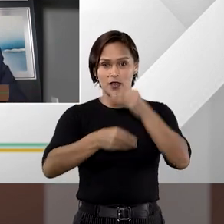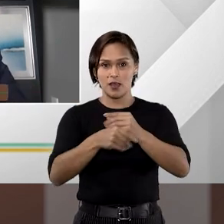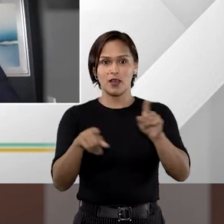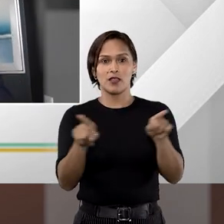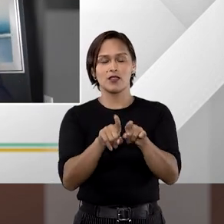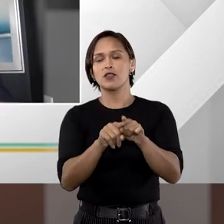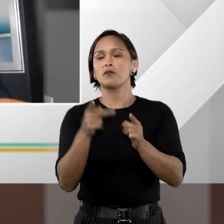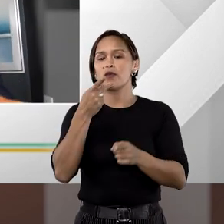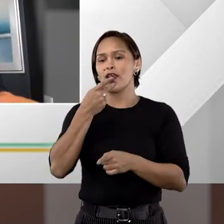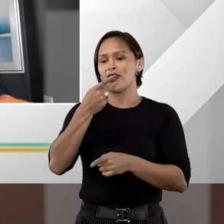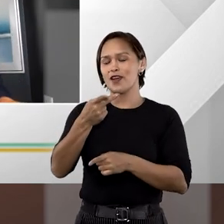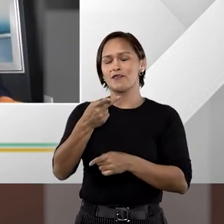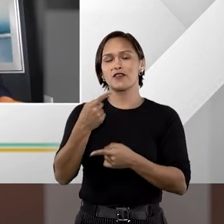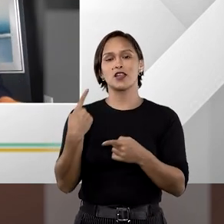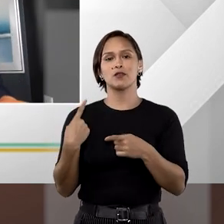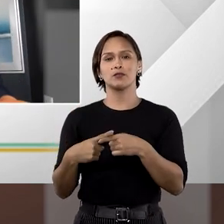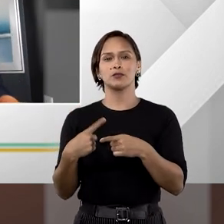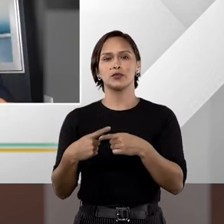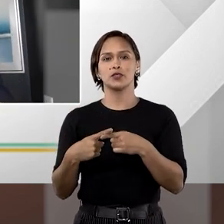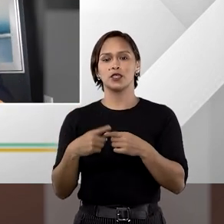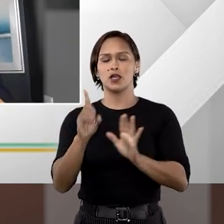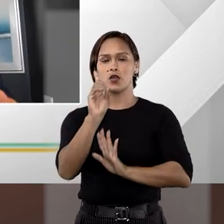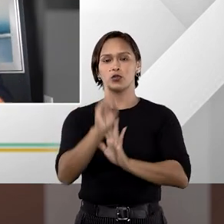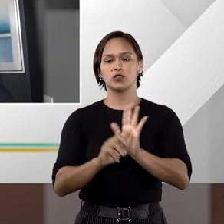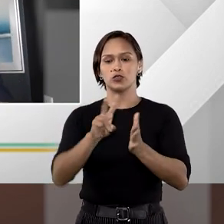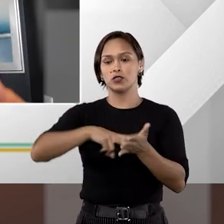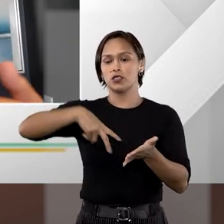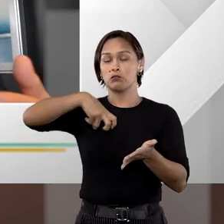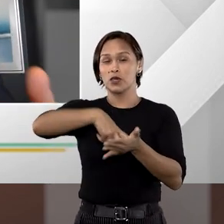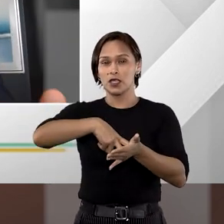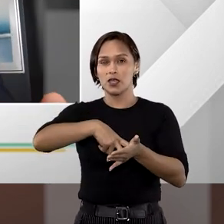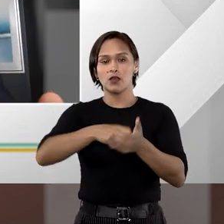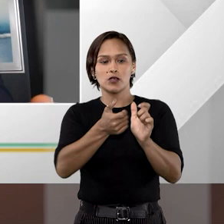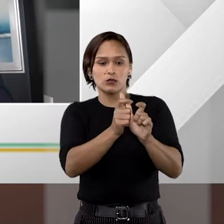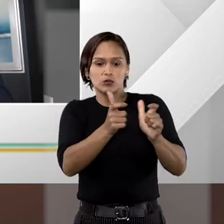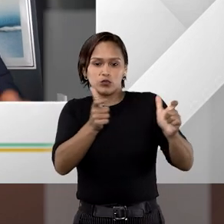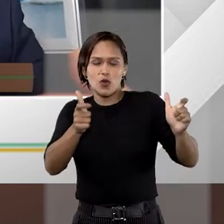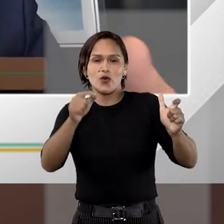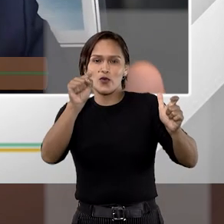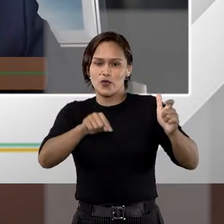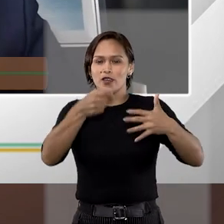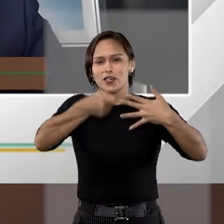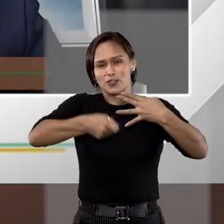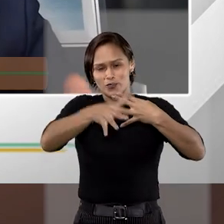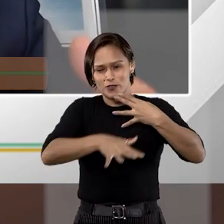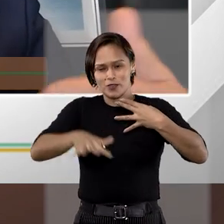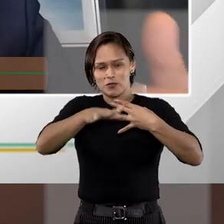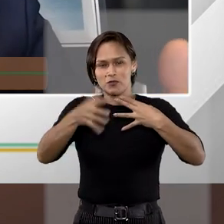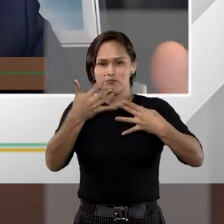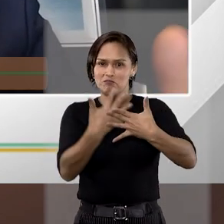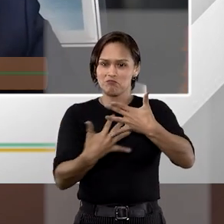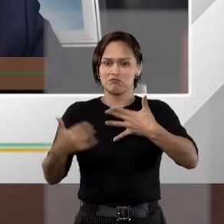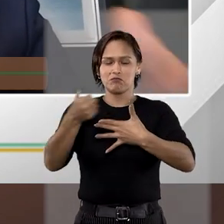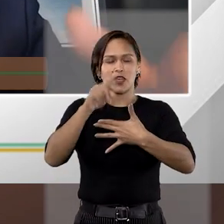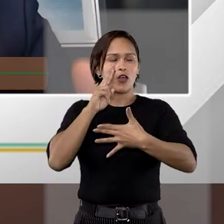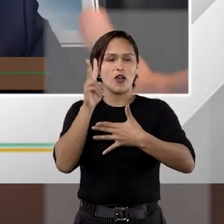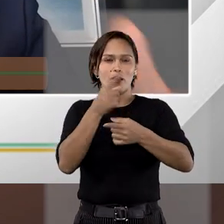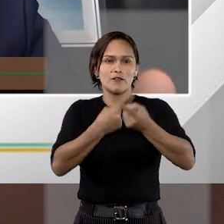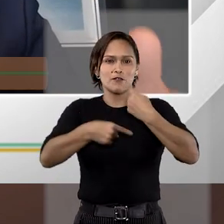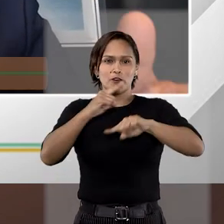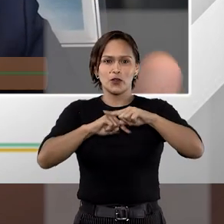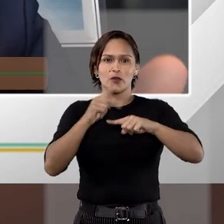agregando também porque o direito penal é tão dinâmico EA jurisprudência vai evoluindo